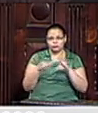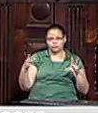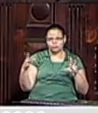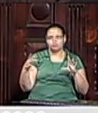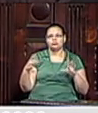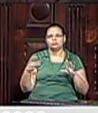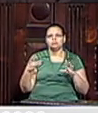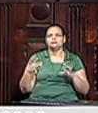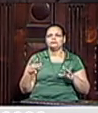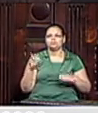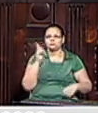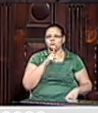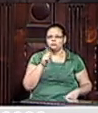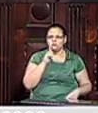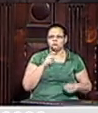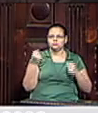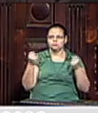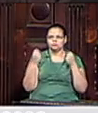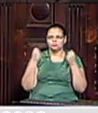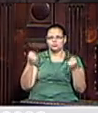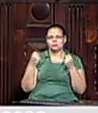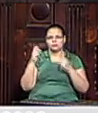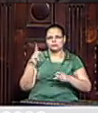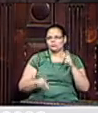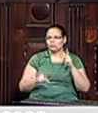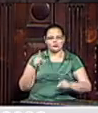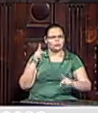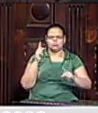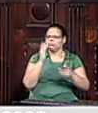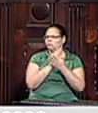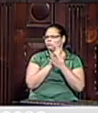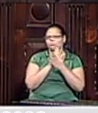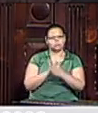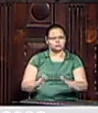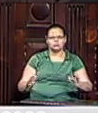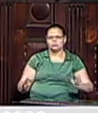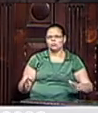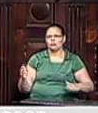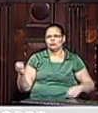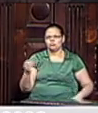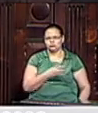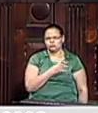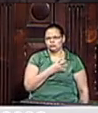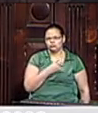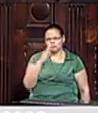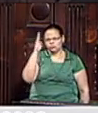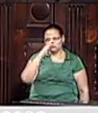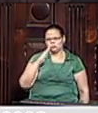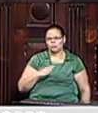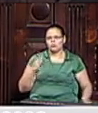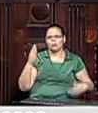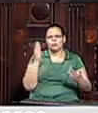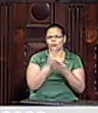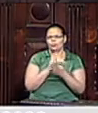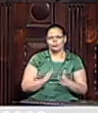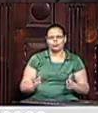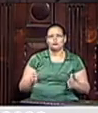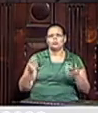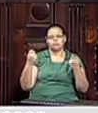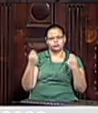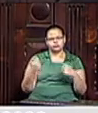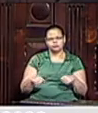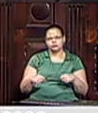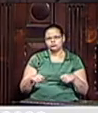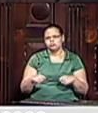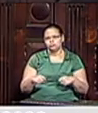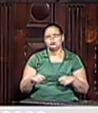para o estabelecimento do poder popular. Chega! Acabou a nova república, acabou a